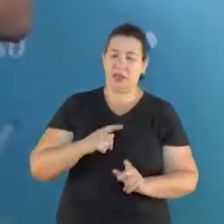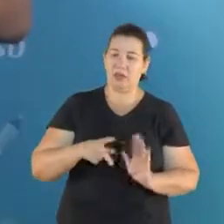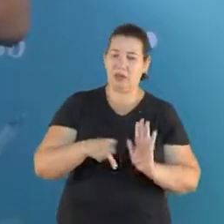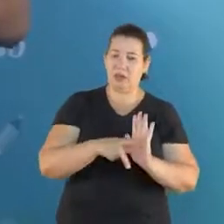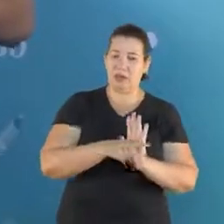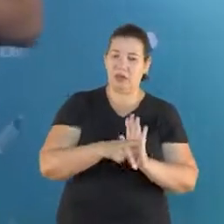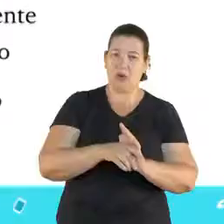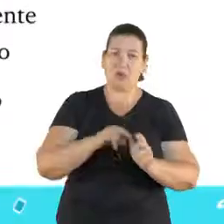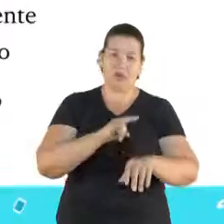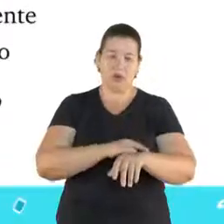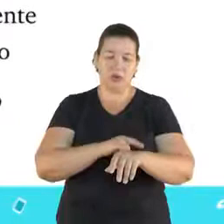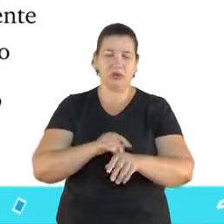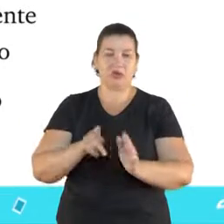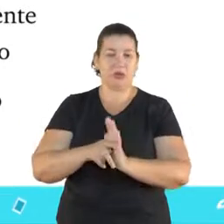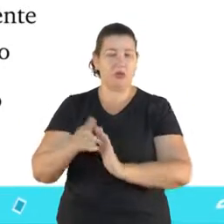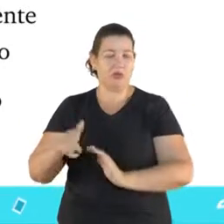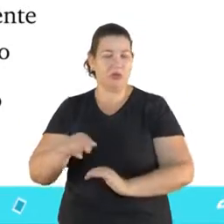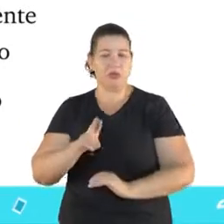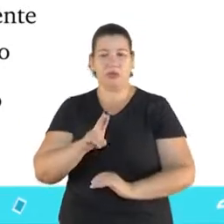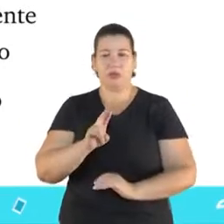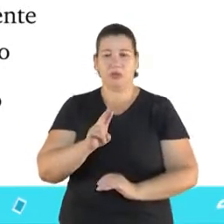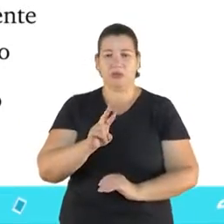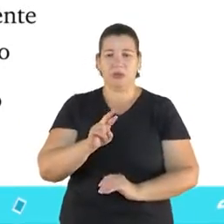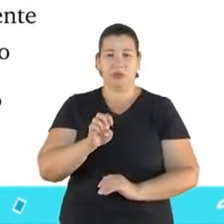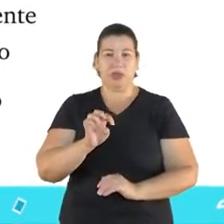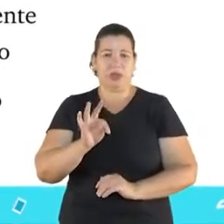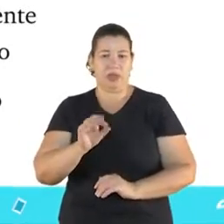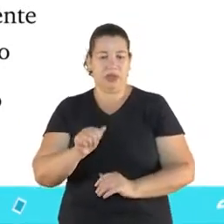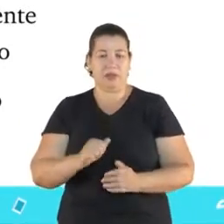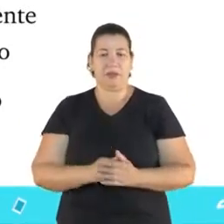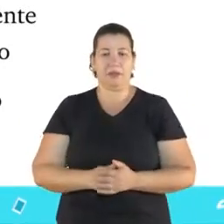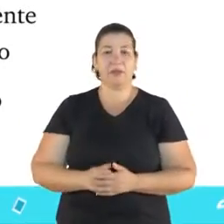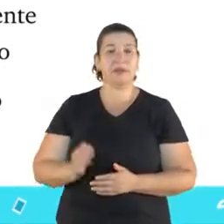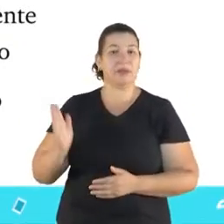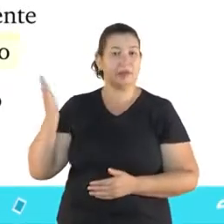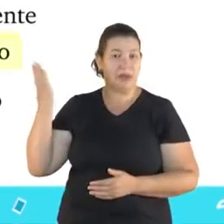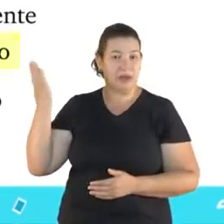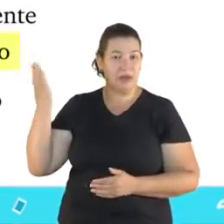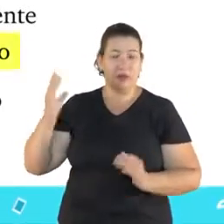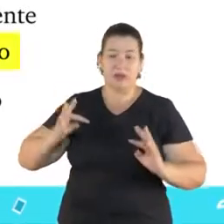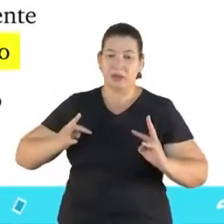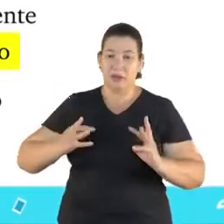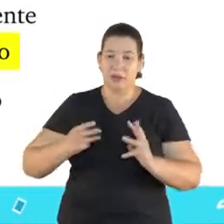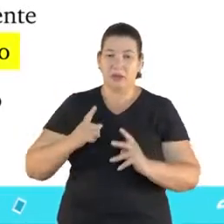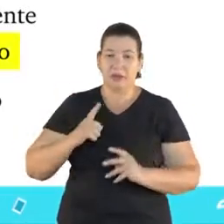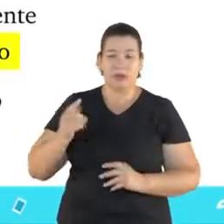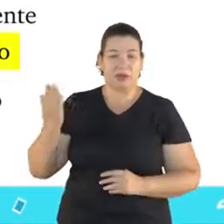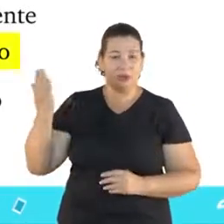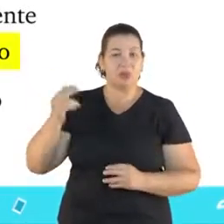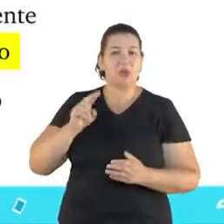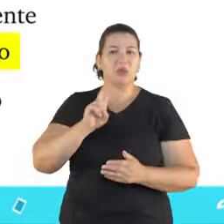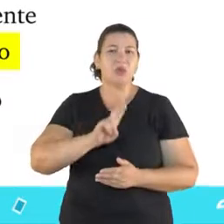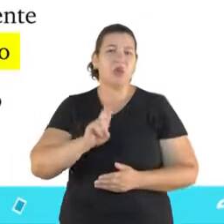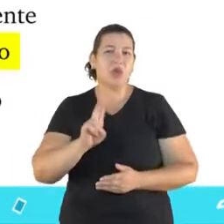o sistema genital. Os gametas eles são armazenados nesse órgãozinho aqui em cima, que é o epidídimo. Esse canal pelo qual